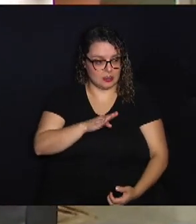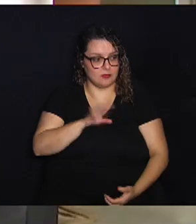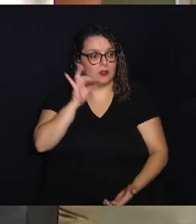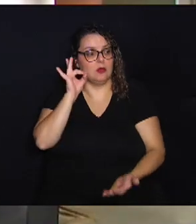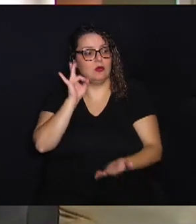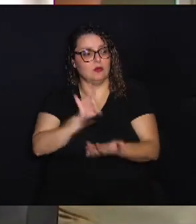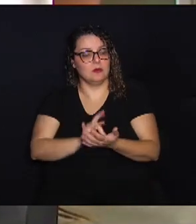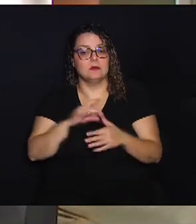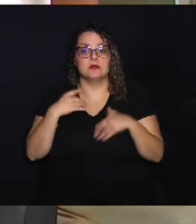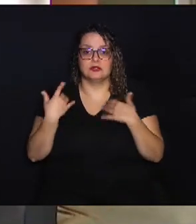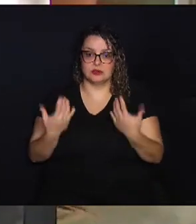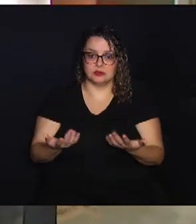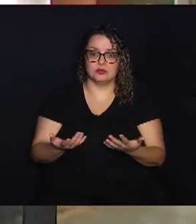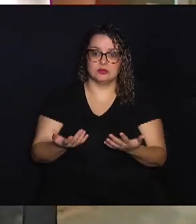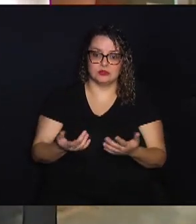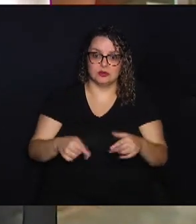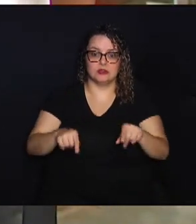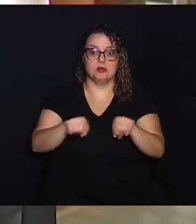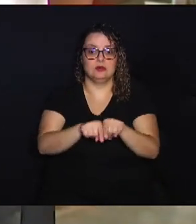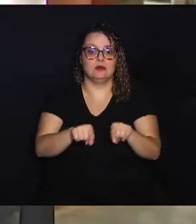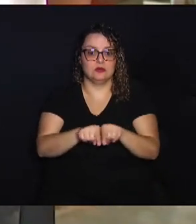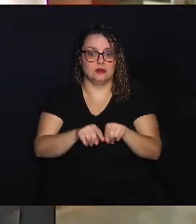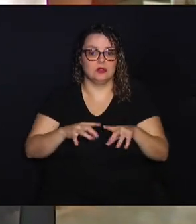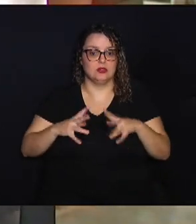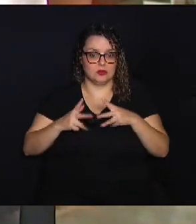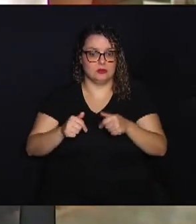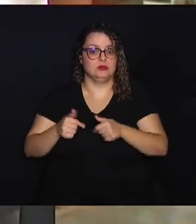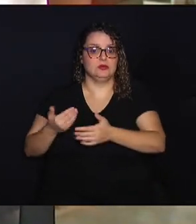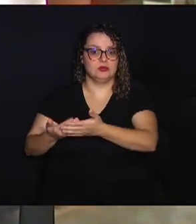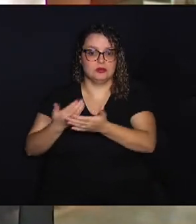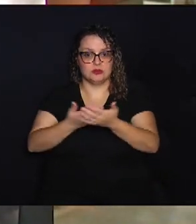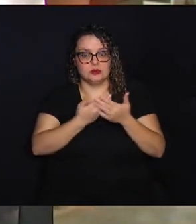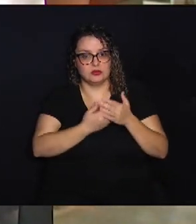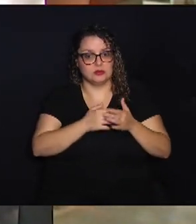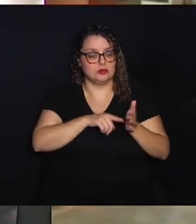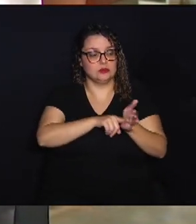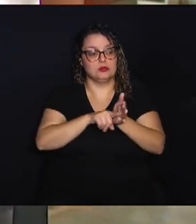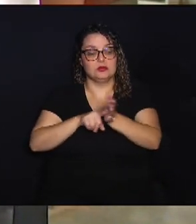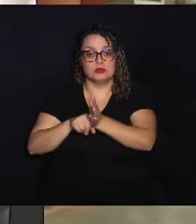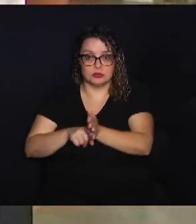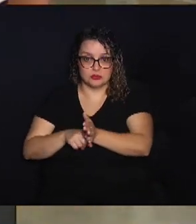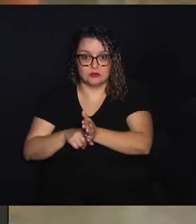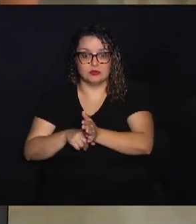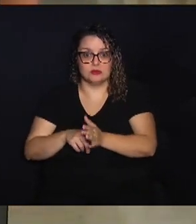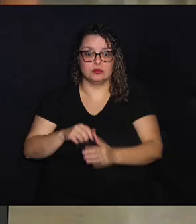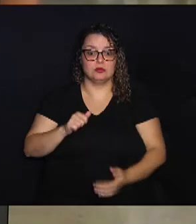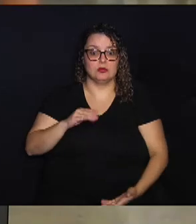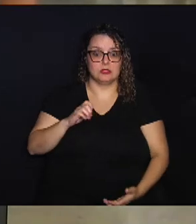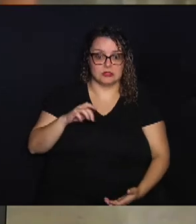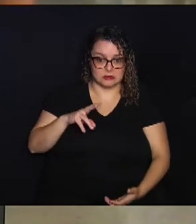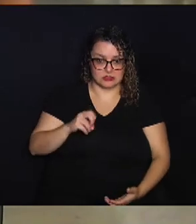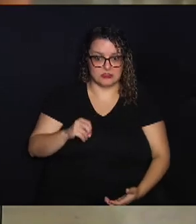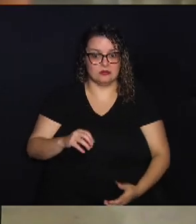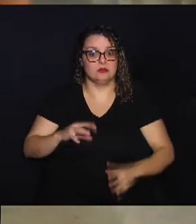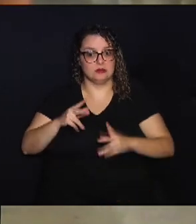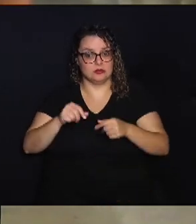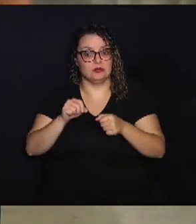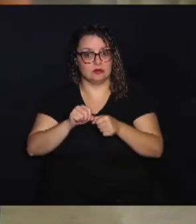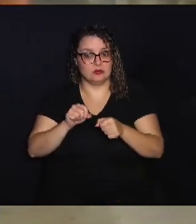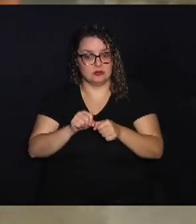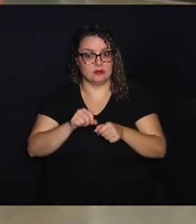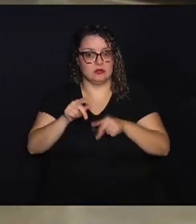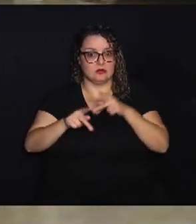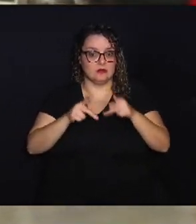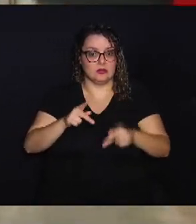oficializa, então, também todos os estudos e todo o seu acervo e tudo mais que pode ser feito pela